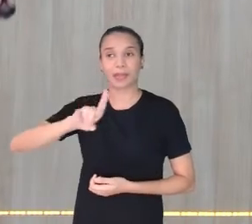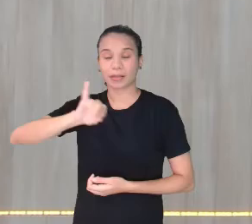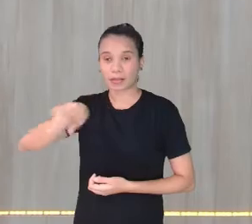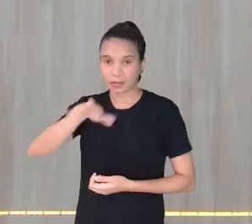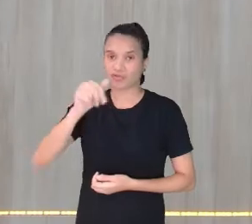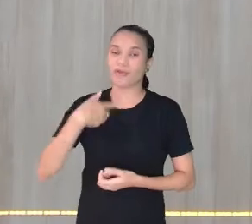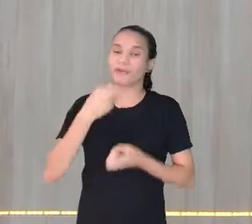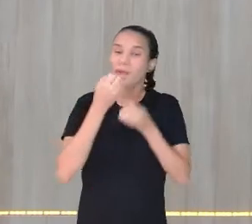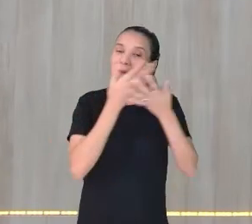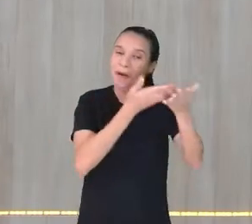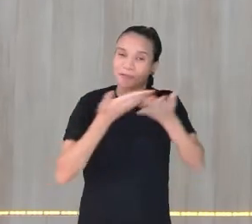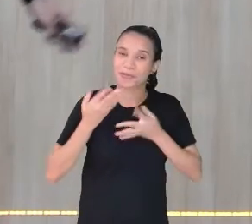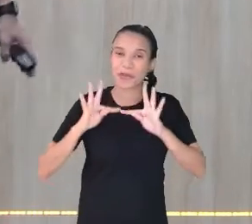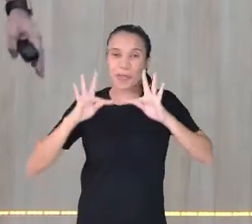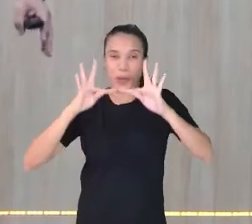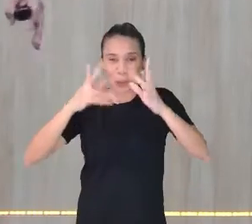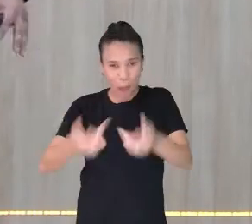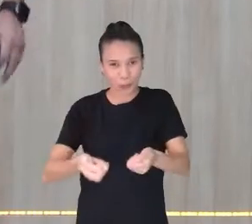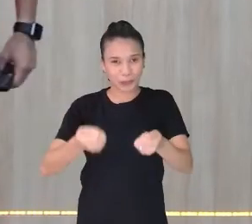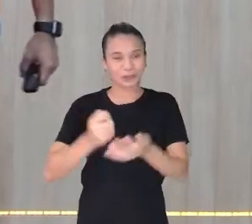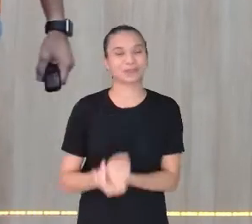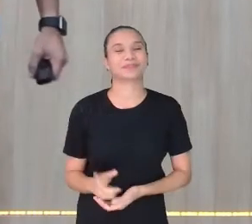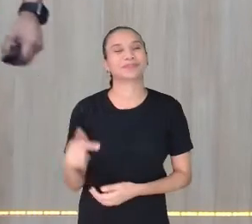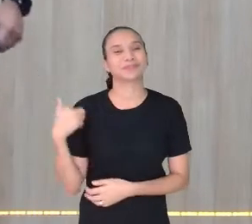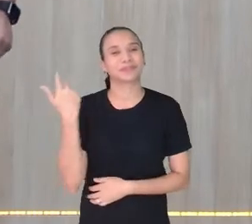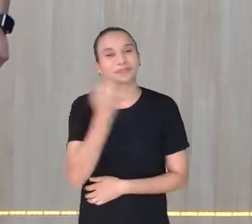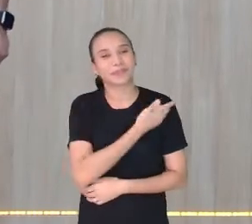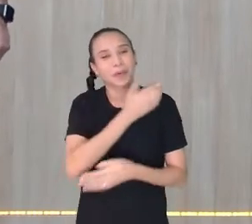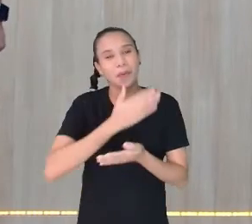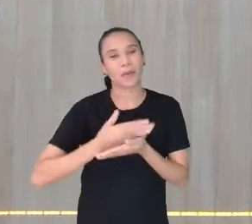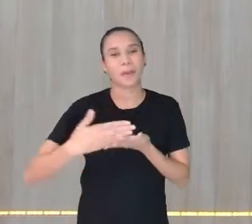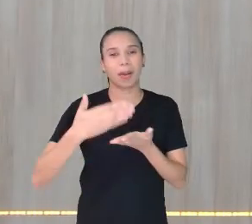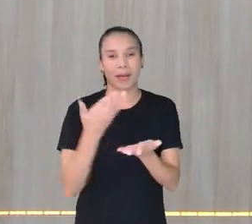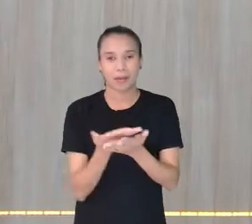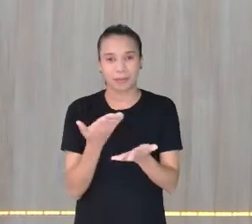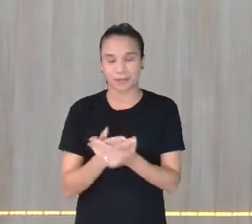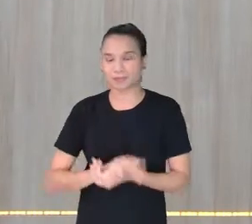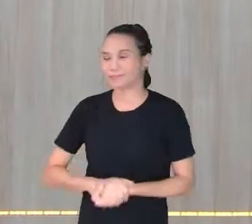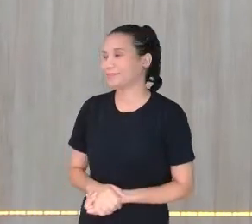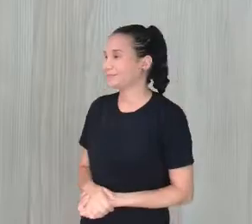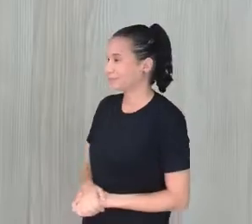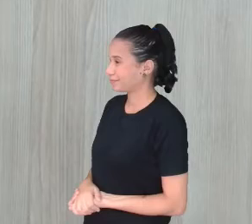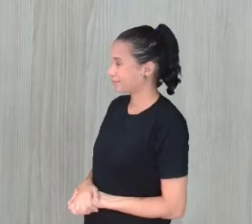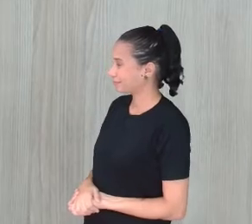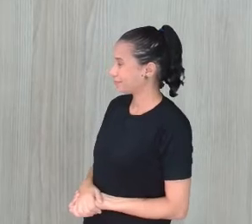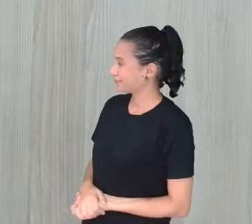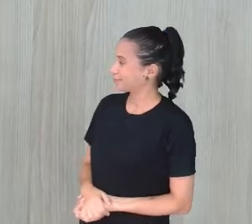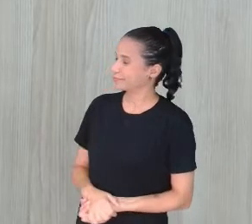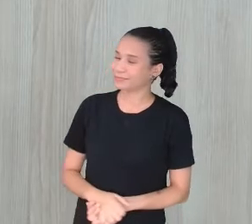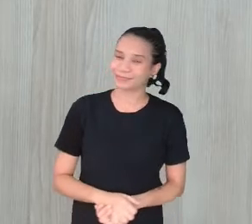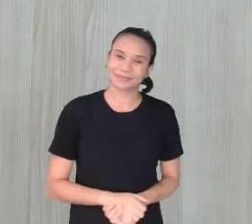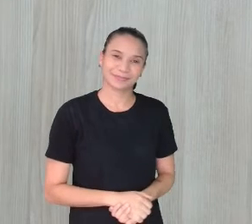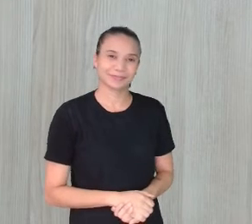para ela dar as boas-vindas aí para vocês e a gente iniciar a nossa aula de hoje.